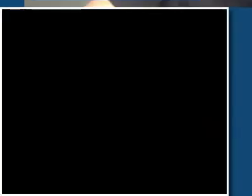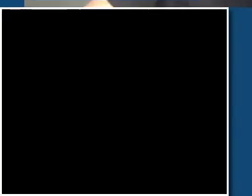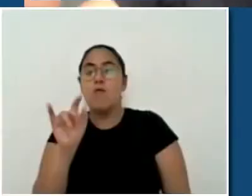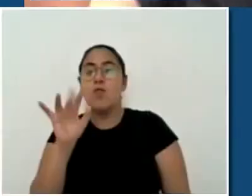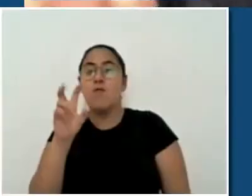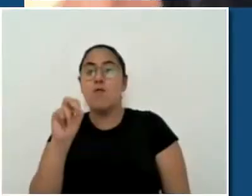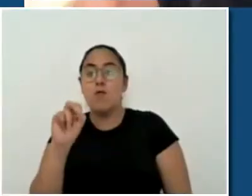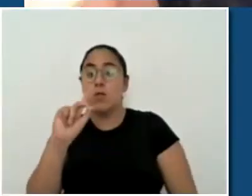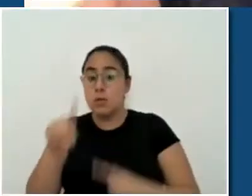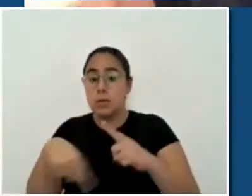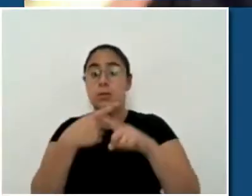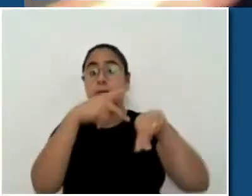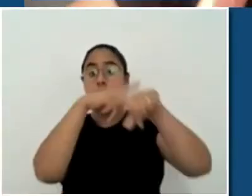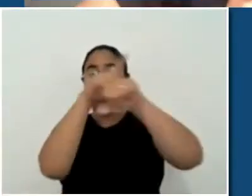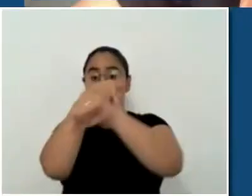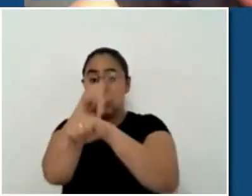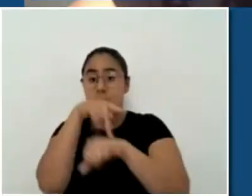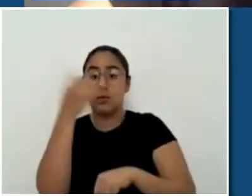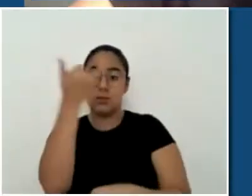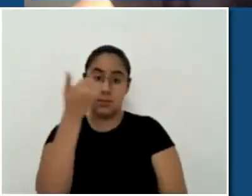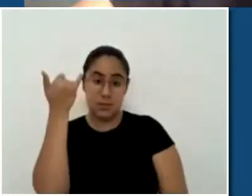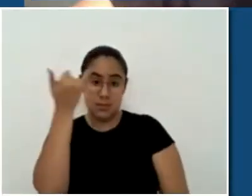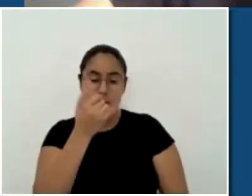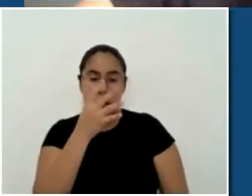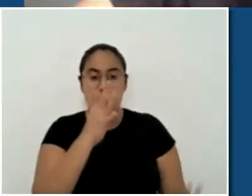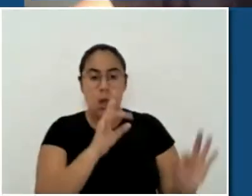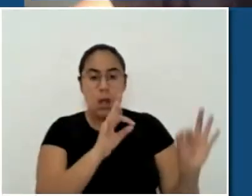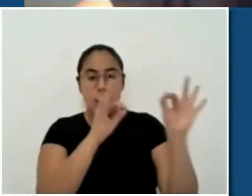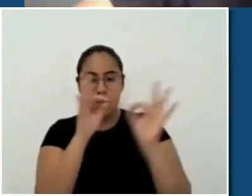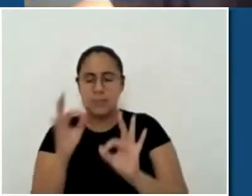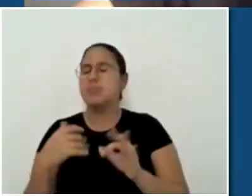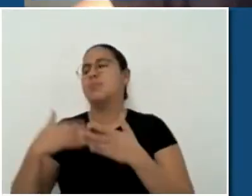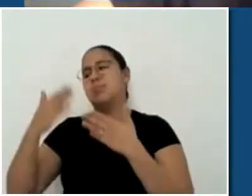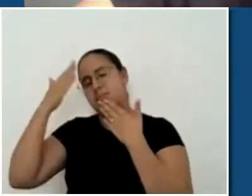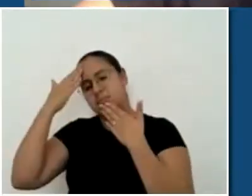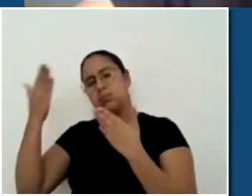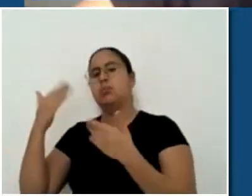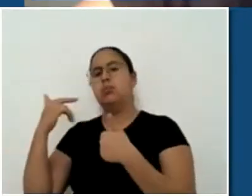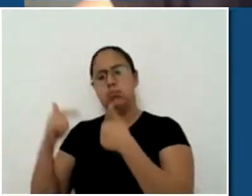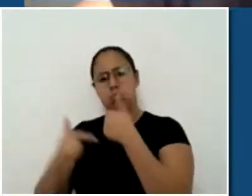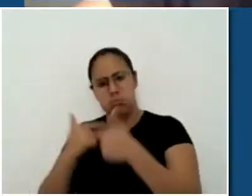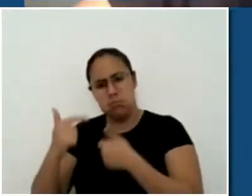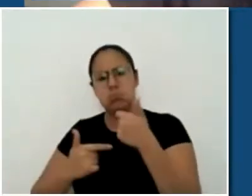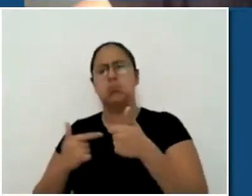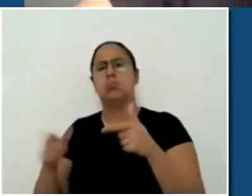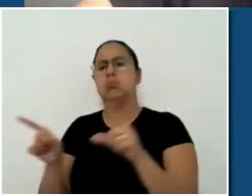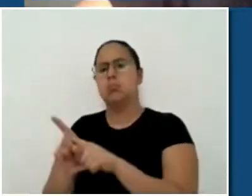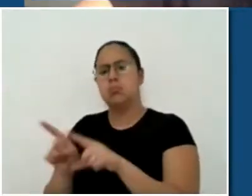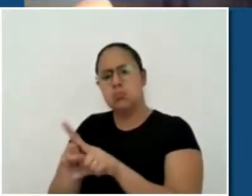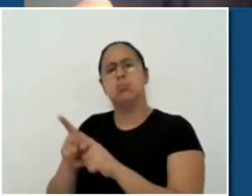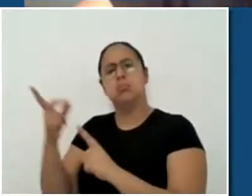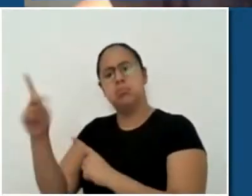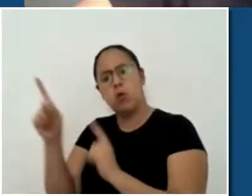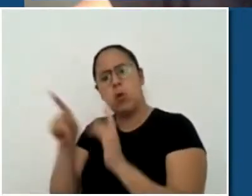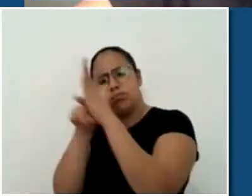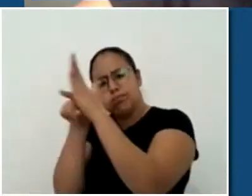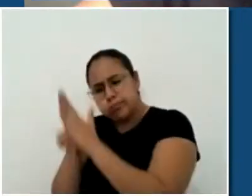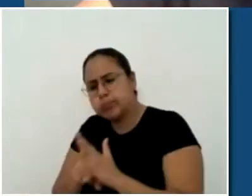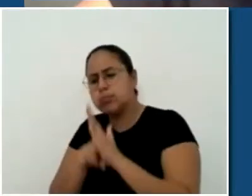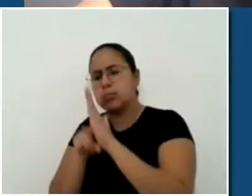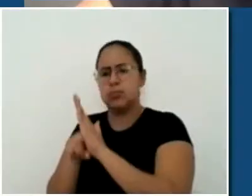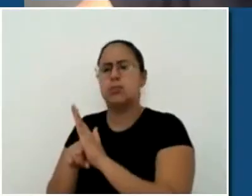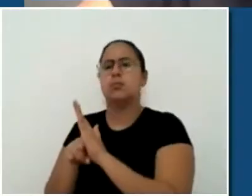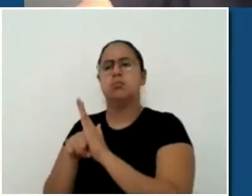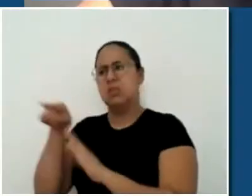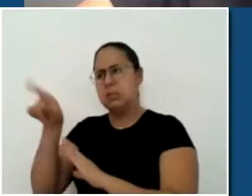hispana. E agradeço muito pelo seu trabalho, desenvolvimento de suas pesquisas, aquilo que o senhor tem se dedicado para fazer